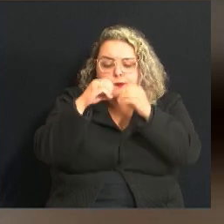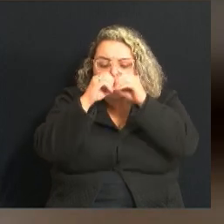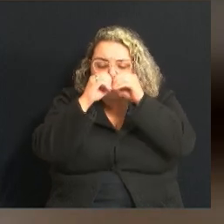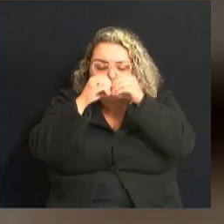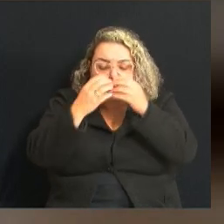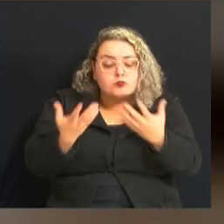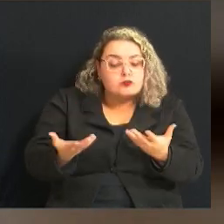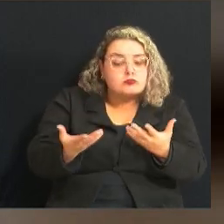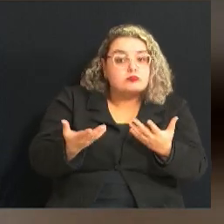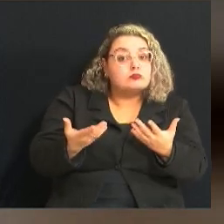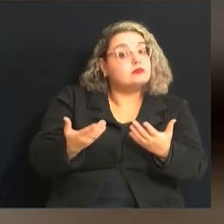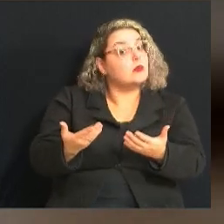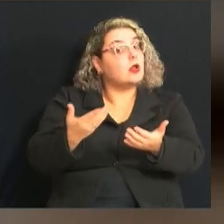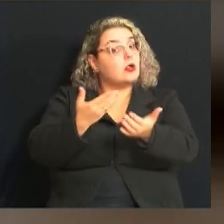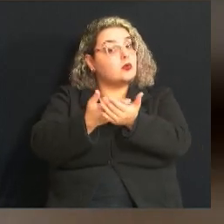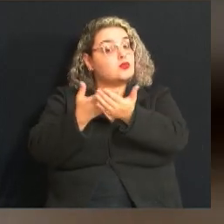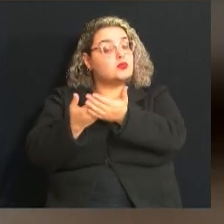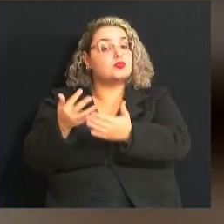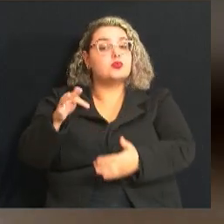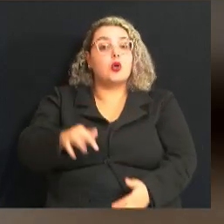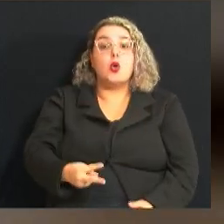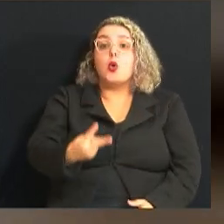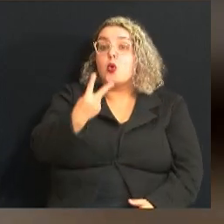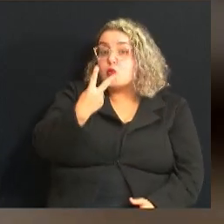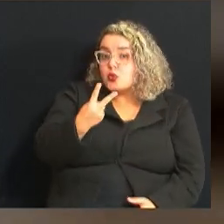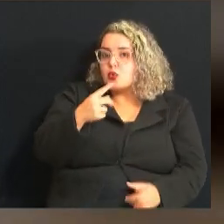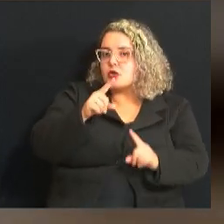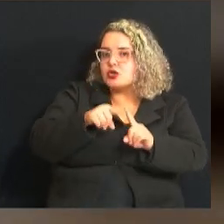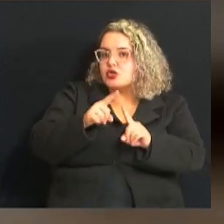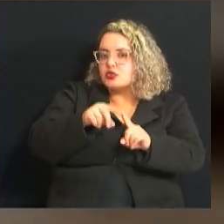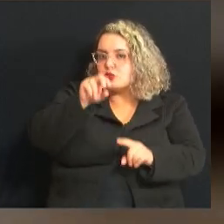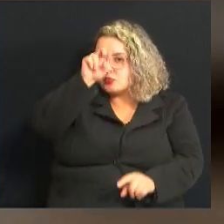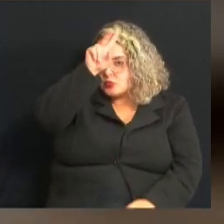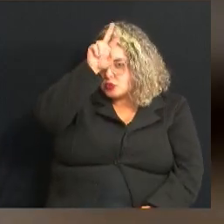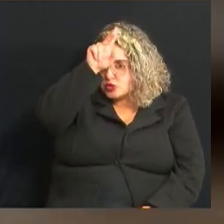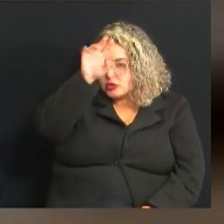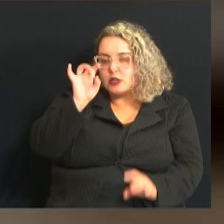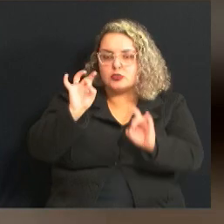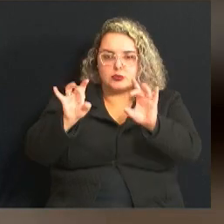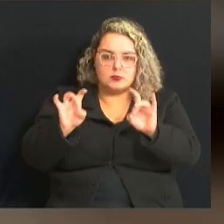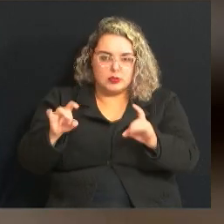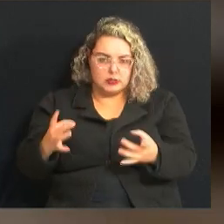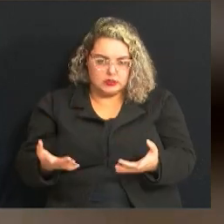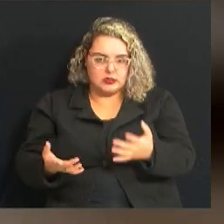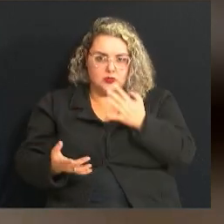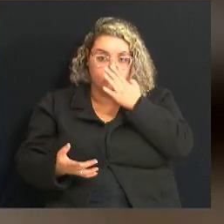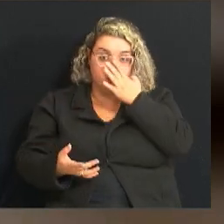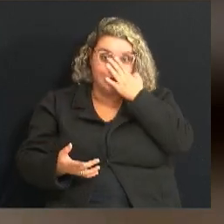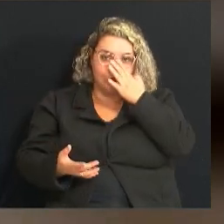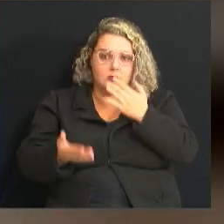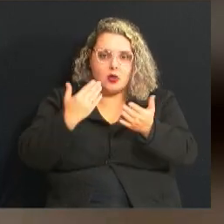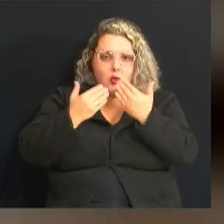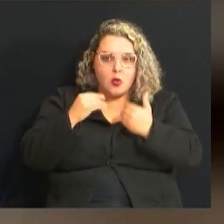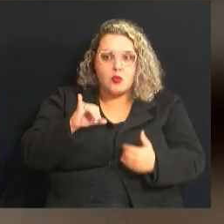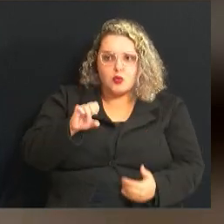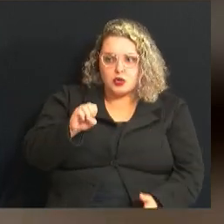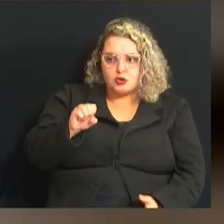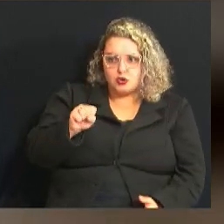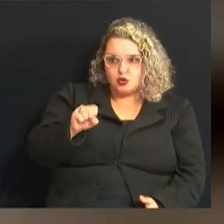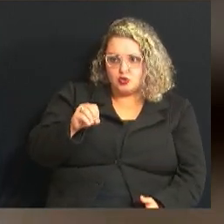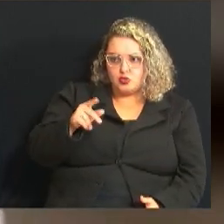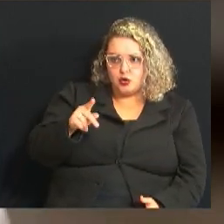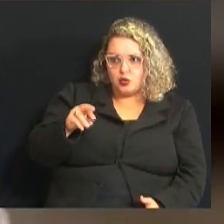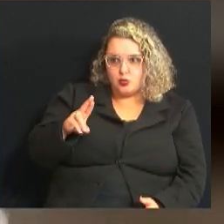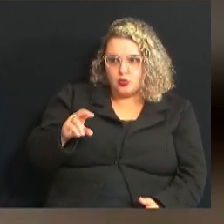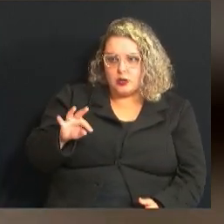estudos mostraram 2 tipos específicos de insetos. Um deles, que é chamado traça